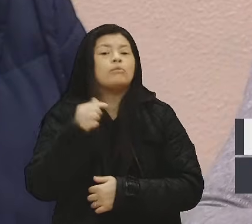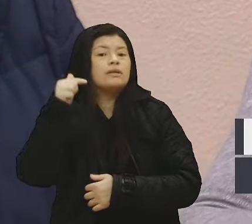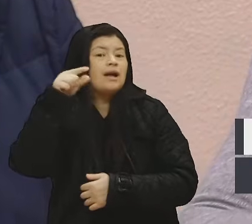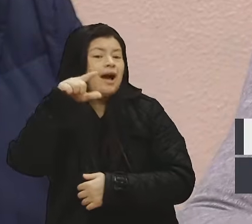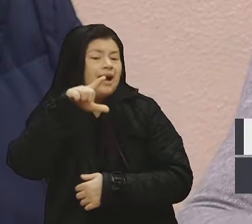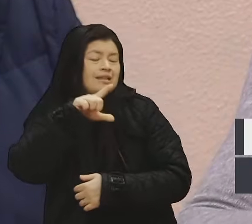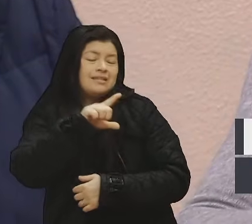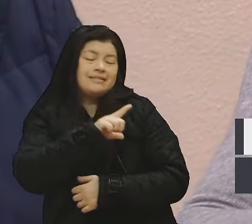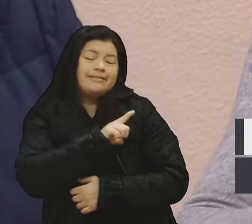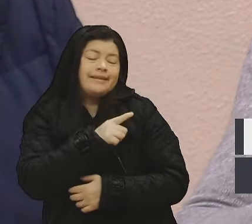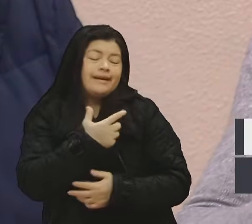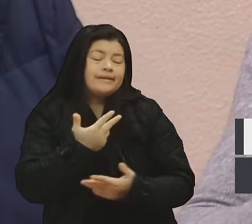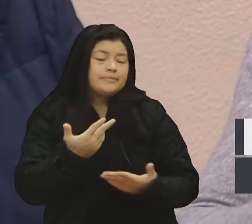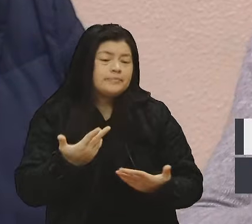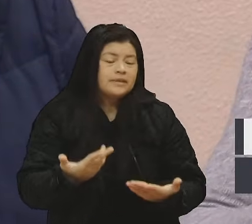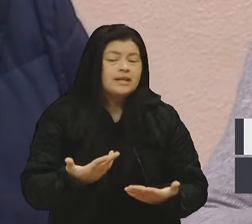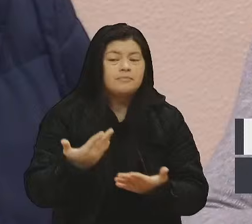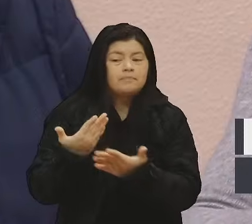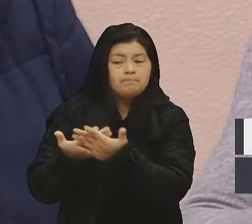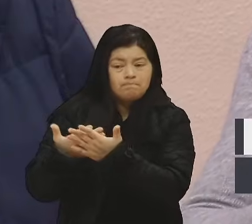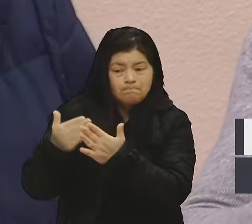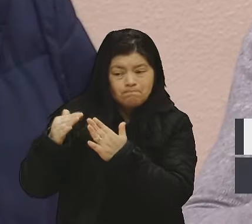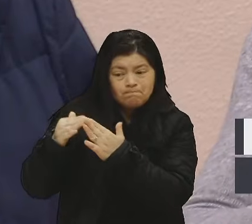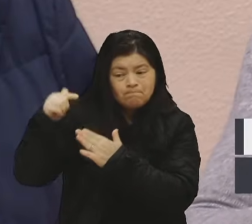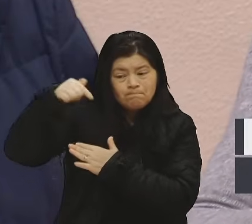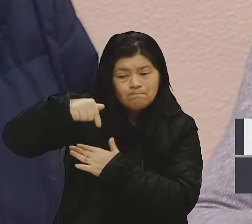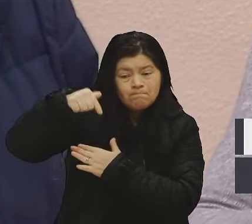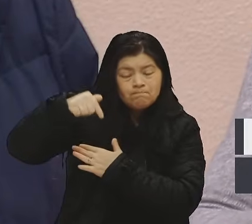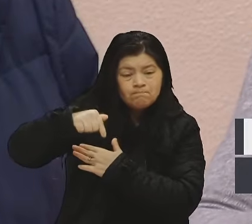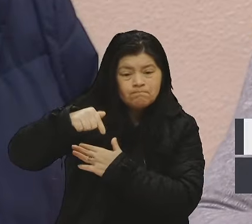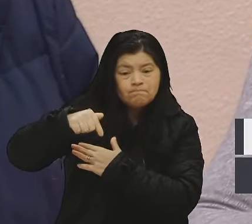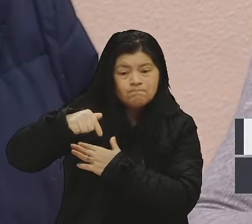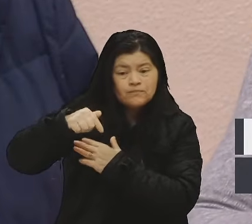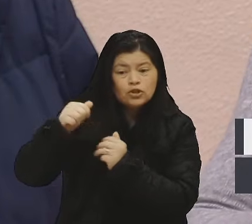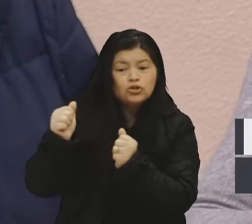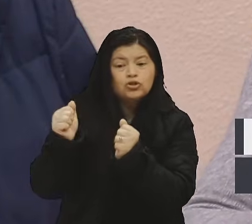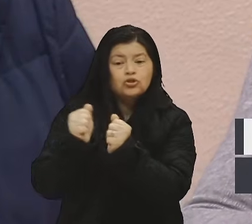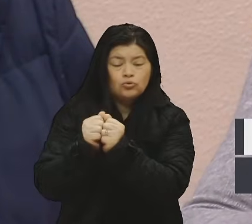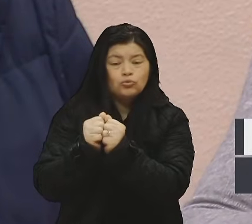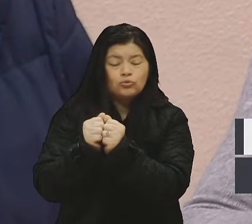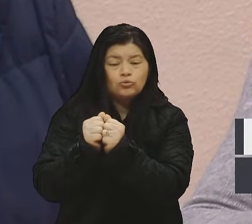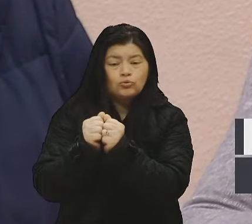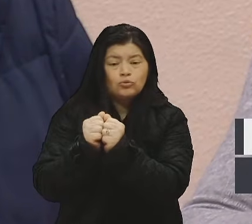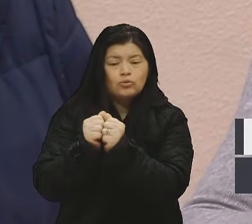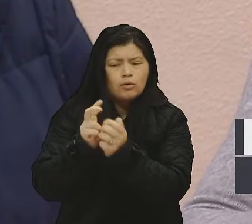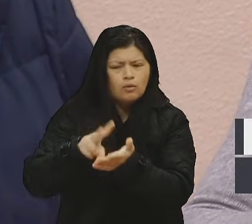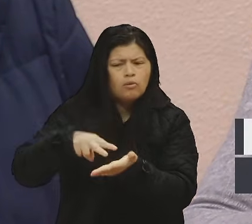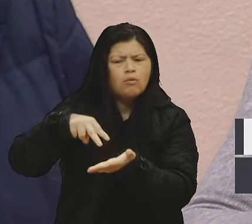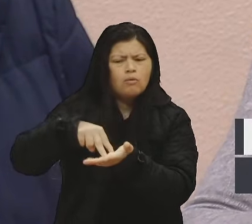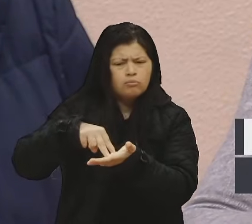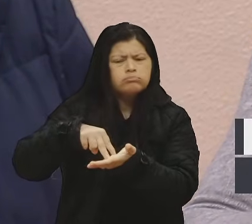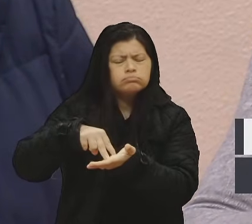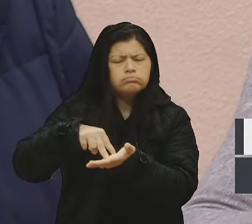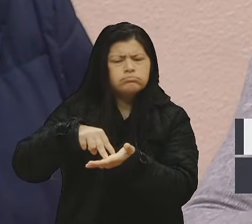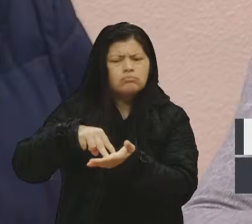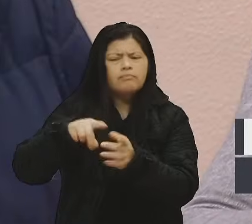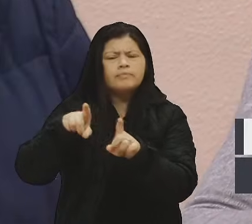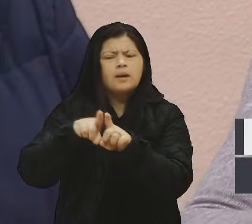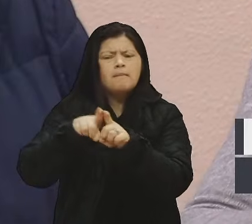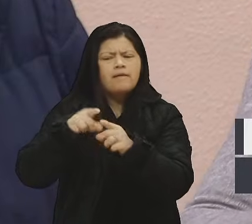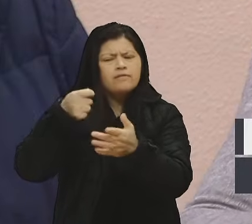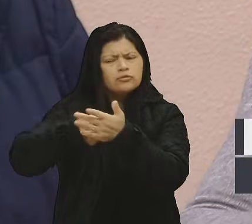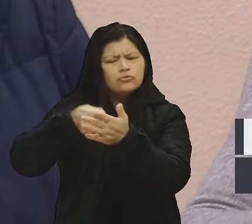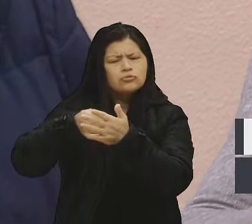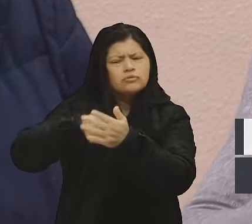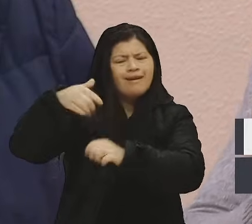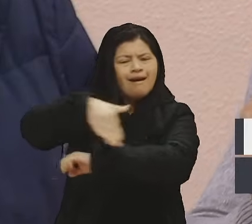estas estudantes aqui conosco, e dispostos a também fazermos esse enfrentamento nas